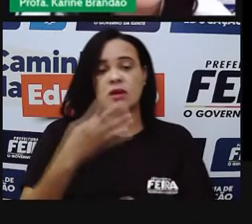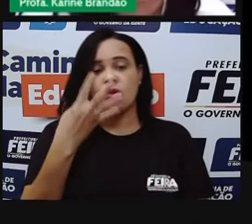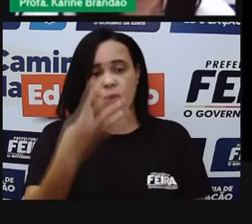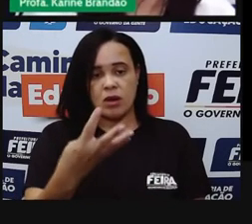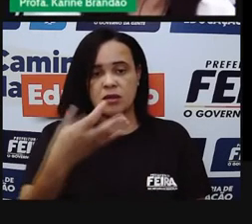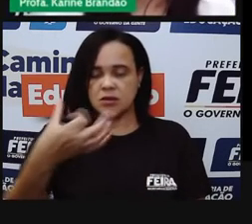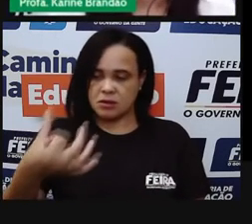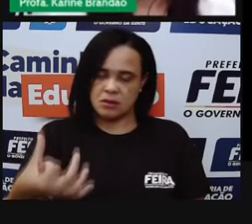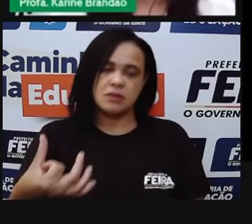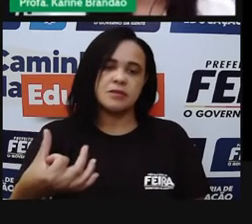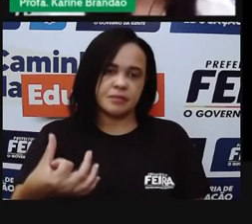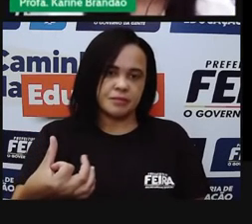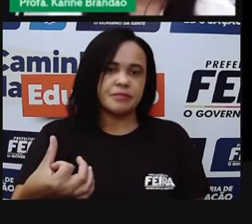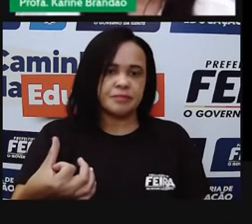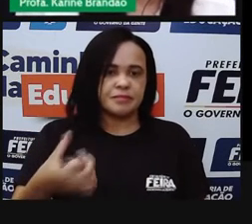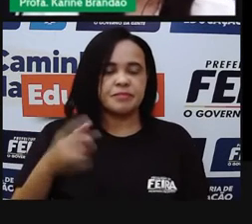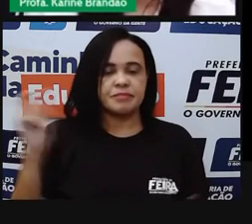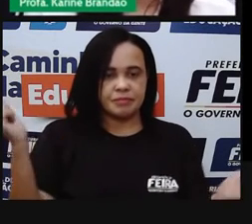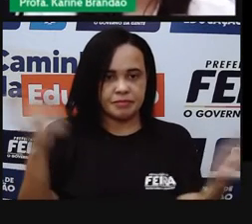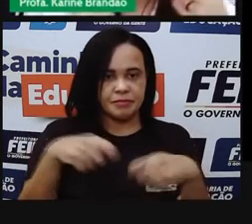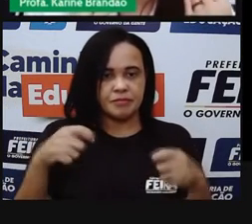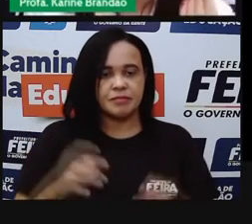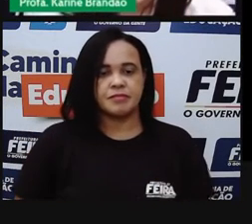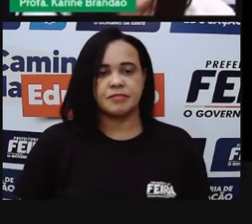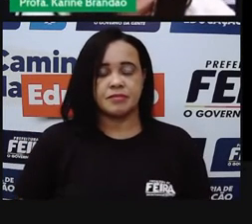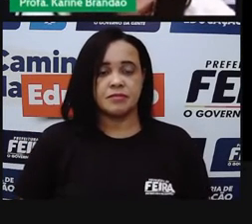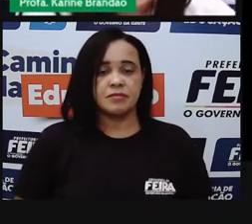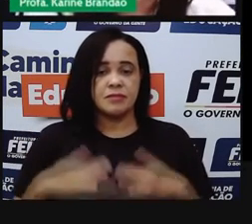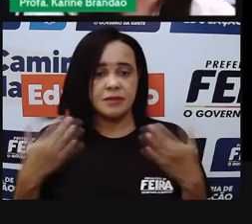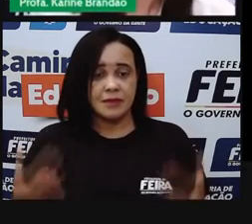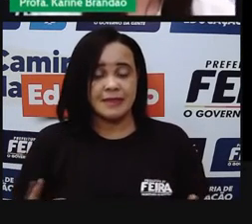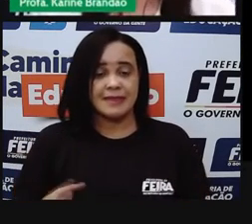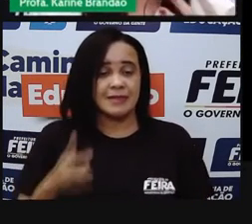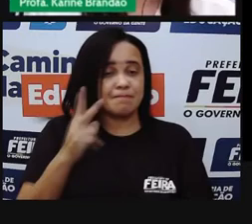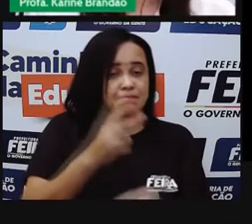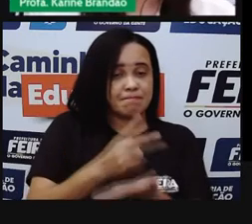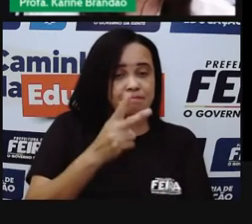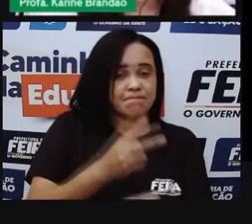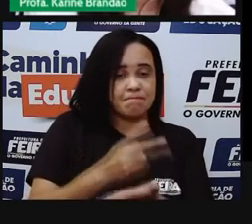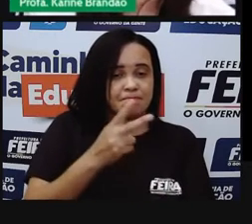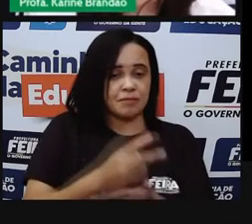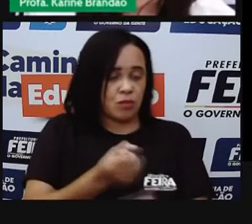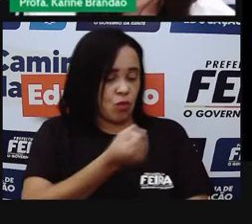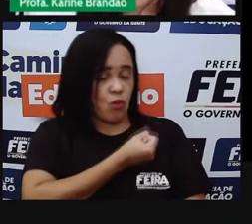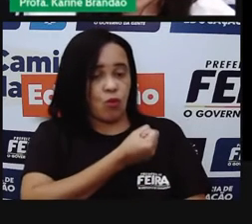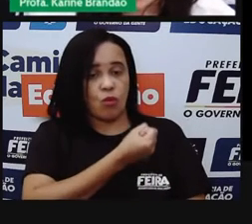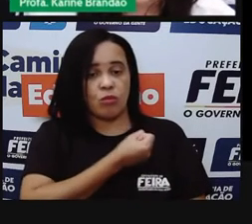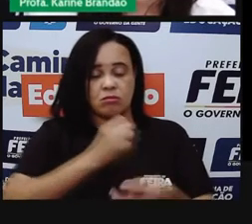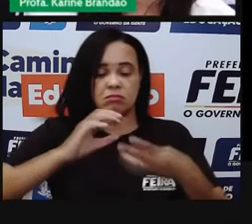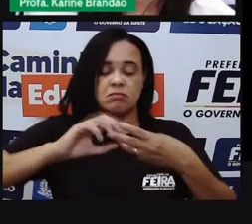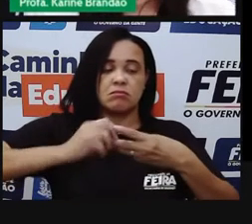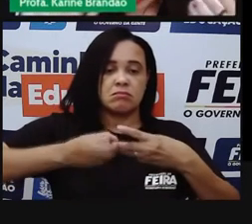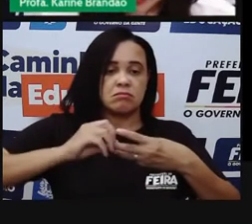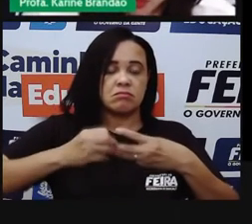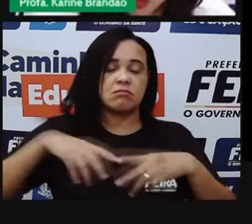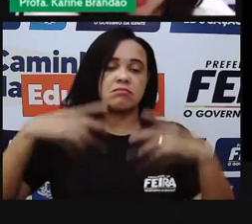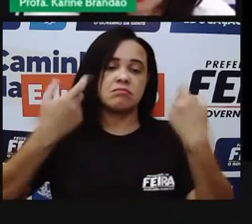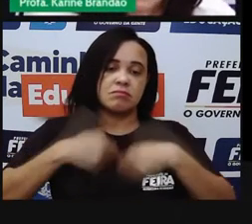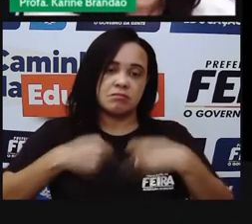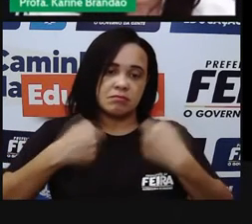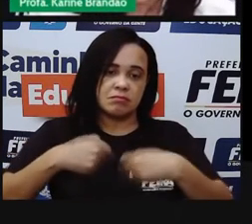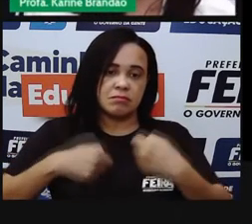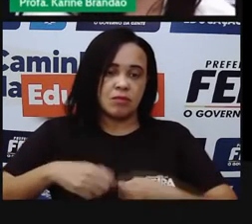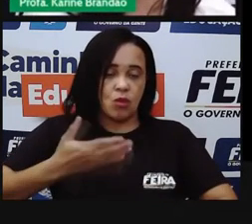cromossomos? 46. Então, para manter o número de células aqui no